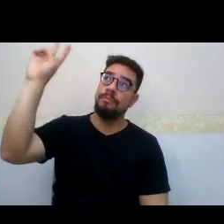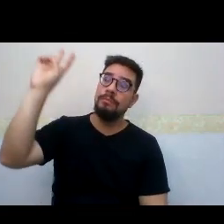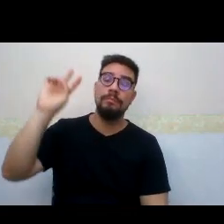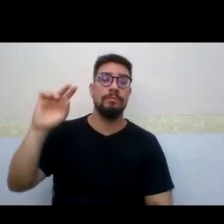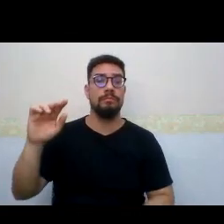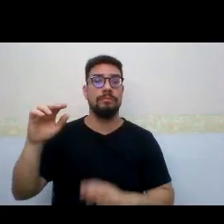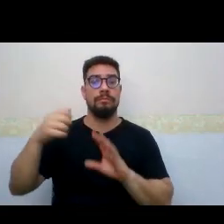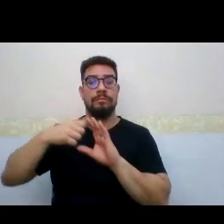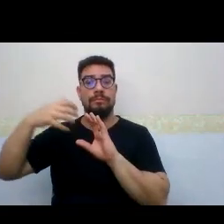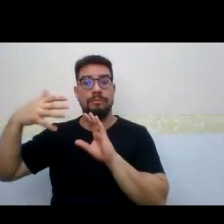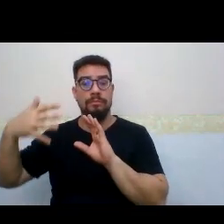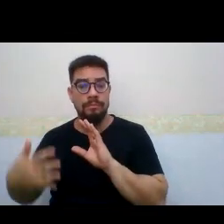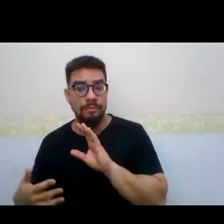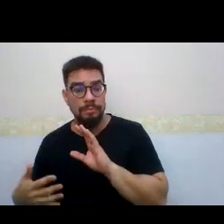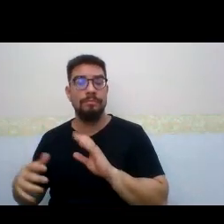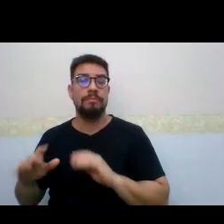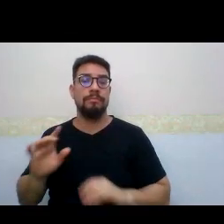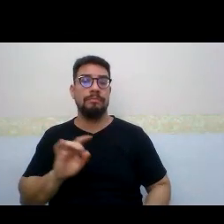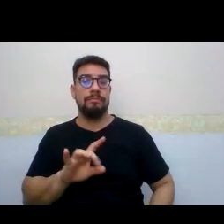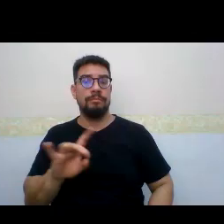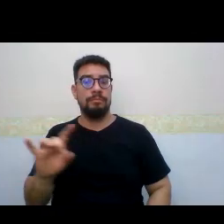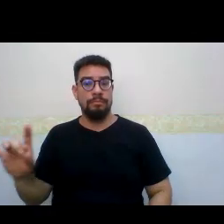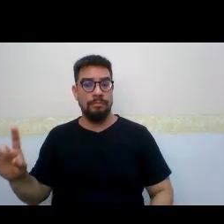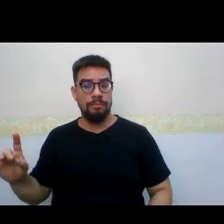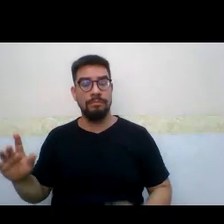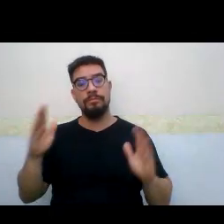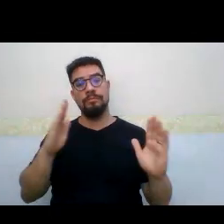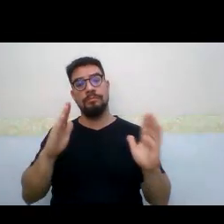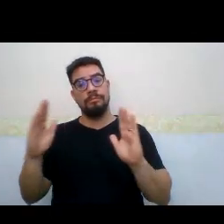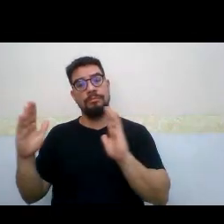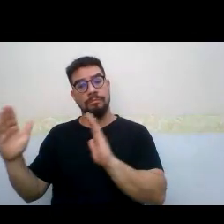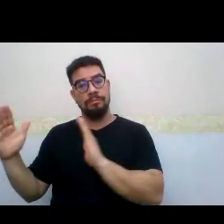característica X, Y e Z de acordo com as fases A,